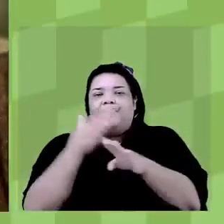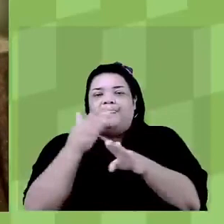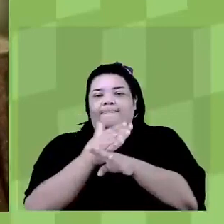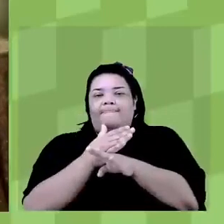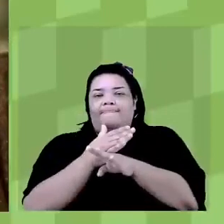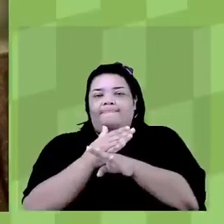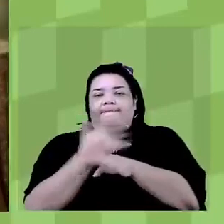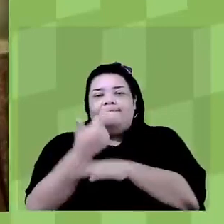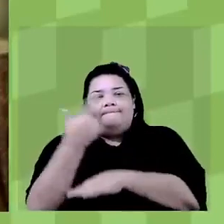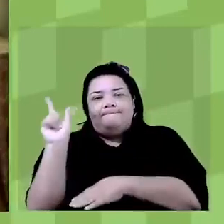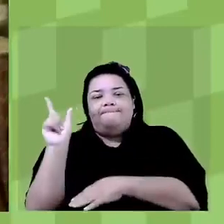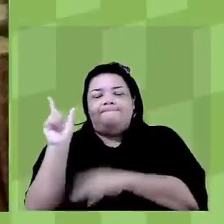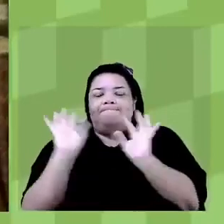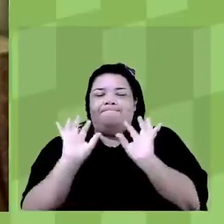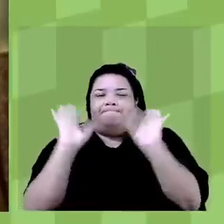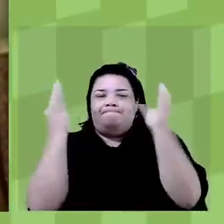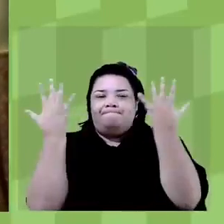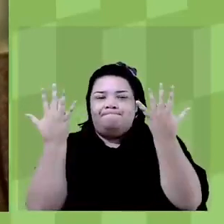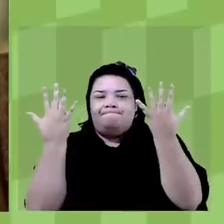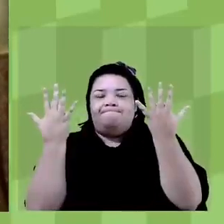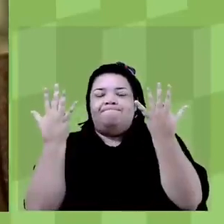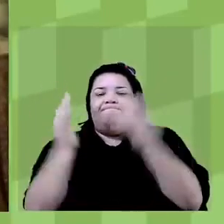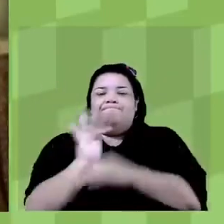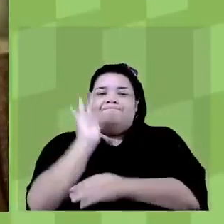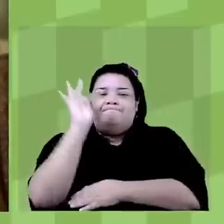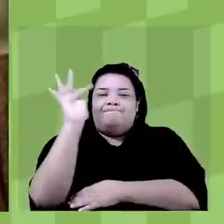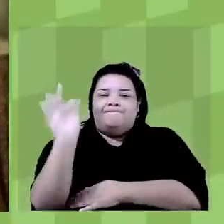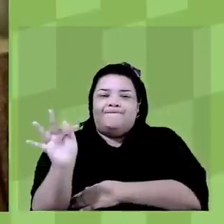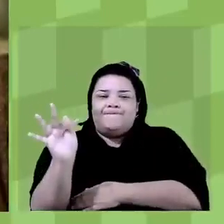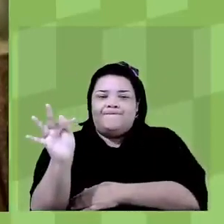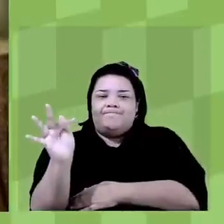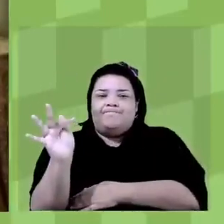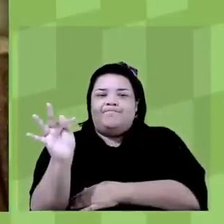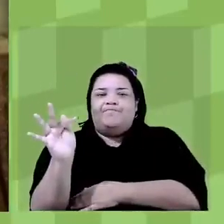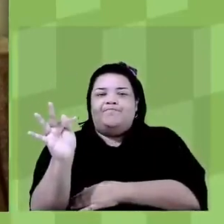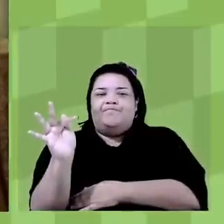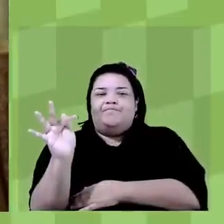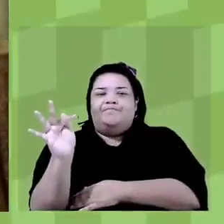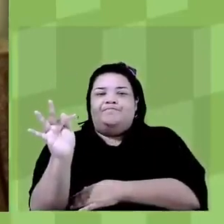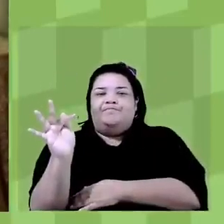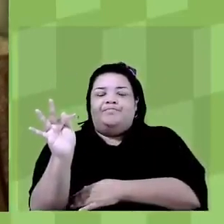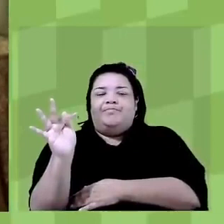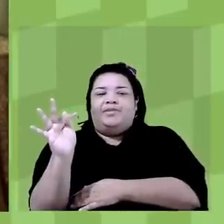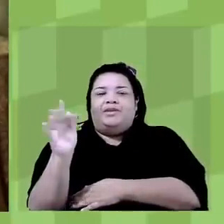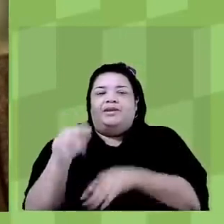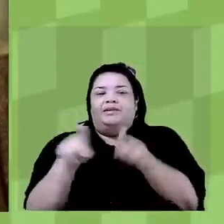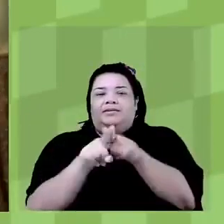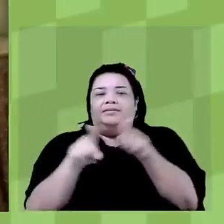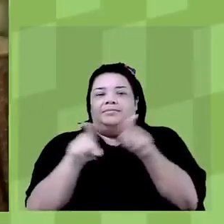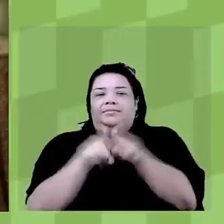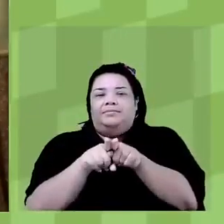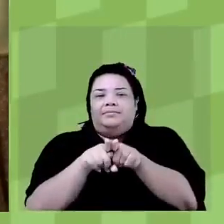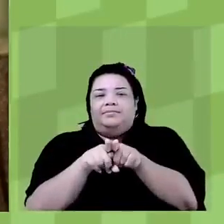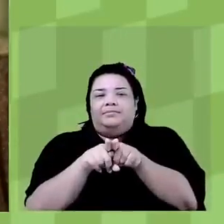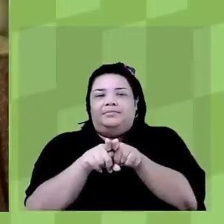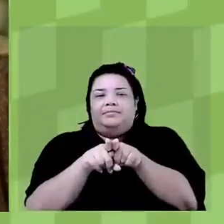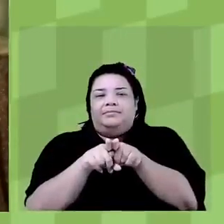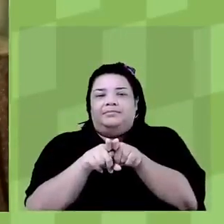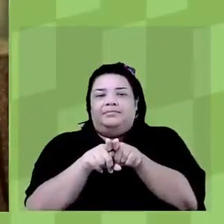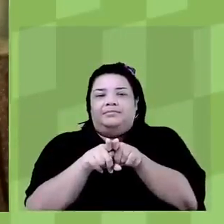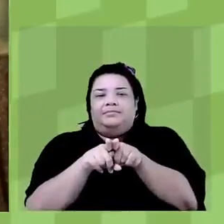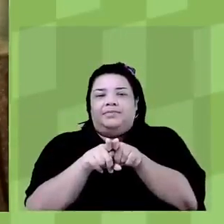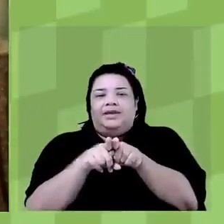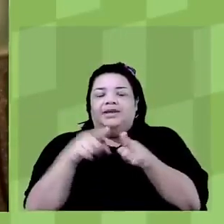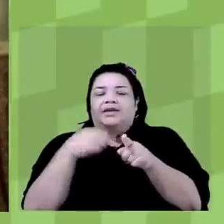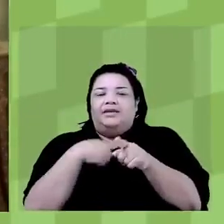outros eventos futuros. Para aqueles, de um outro modo também, e faço as